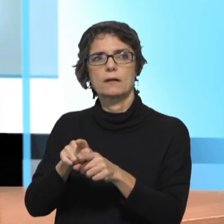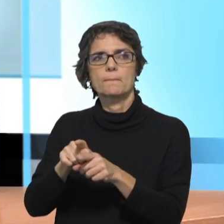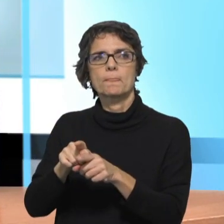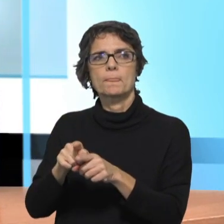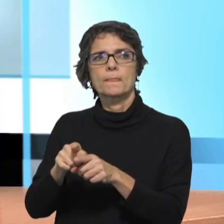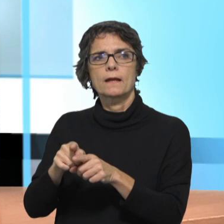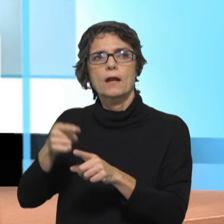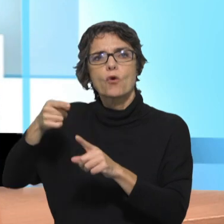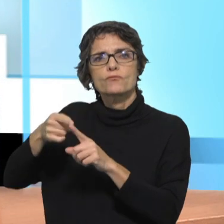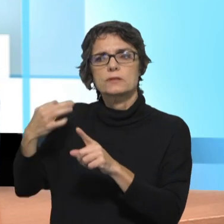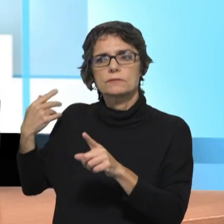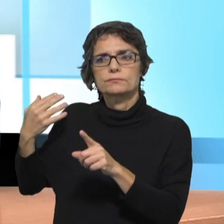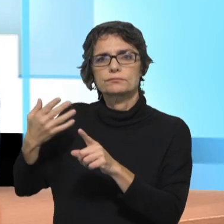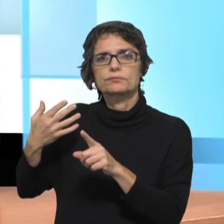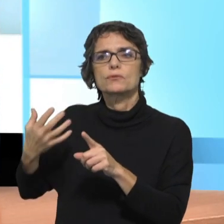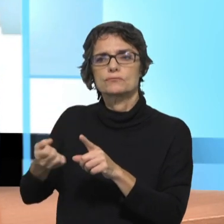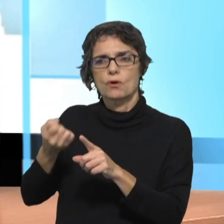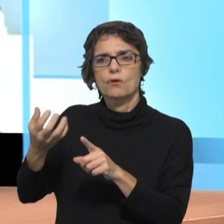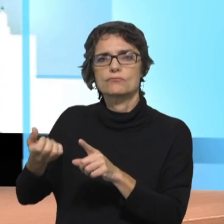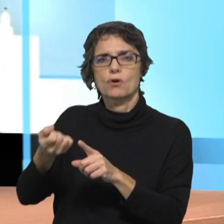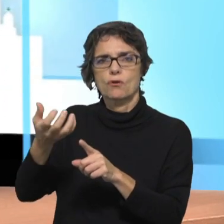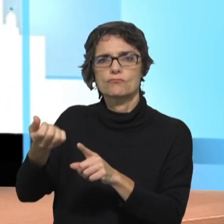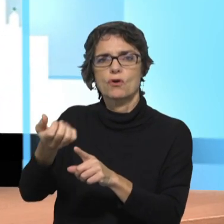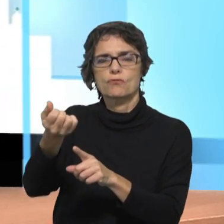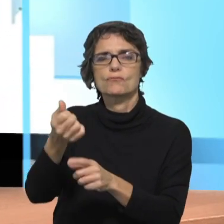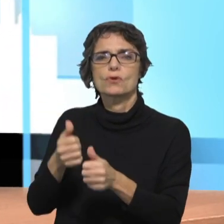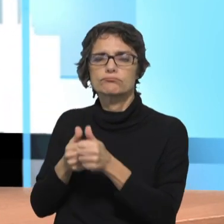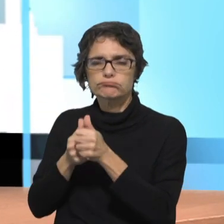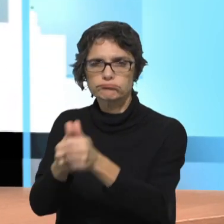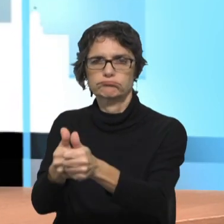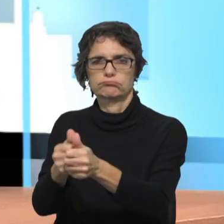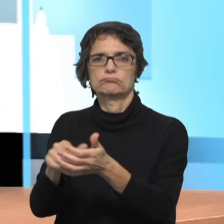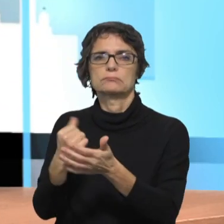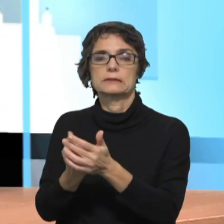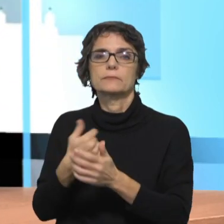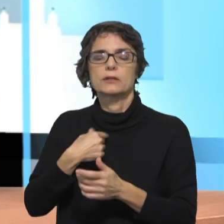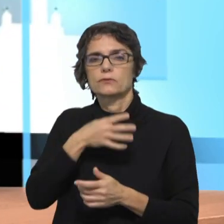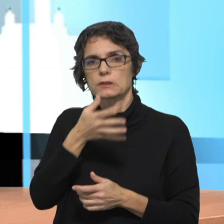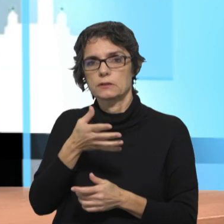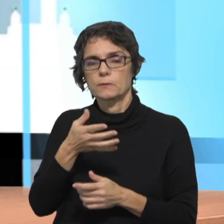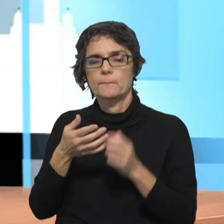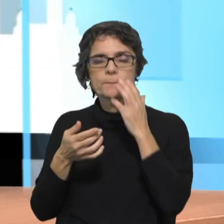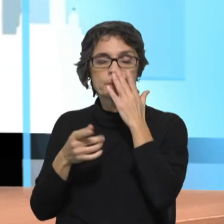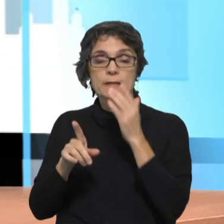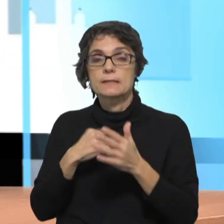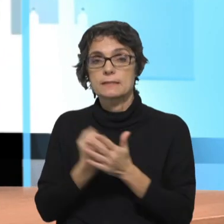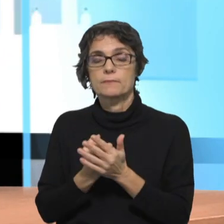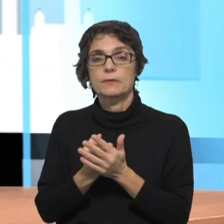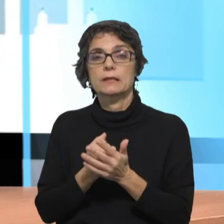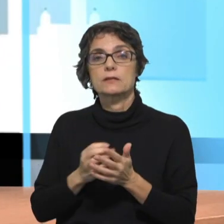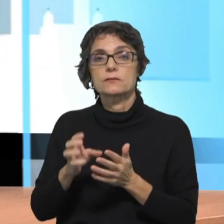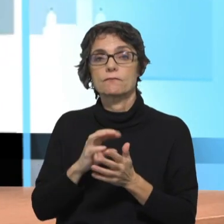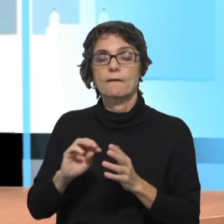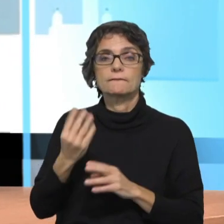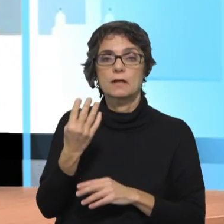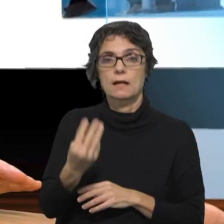Deus importante na história. Eu costumo dizer que há 3 fiats que manifestam uma intervenção. Não